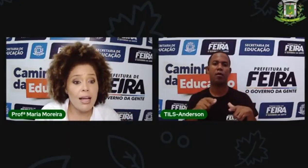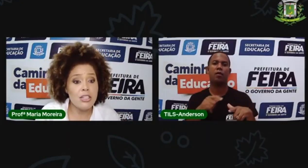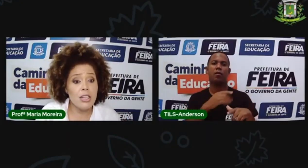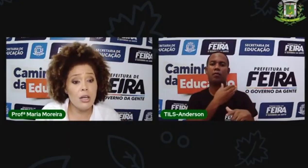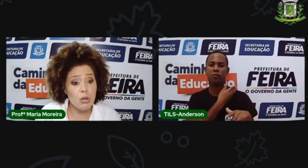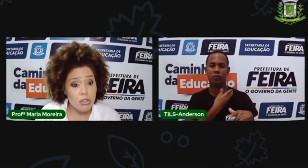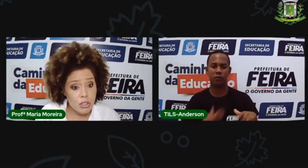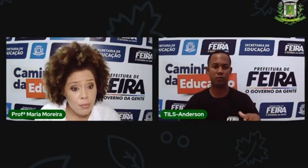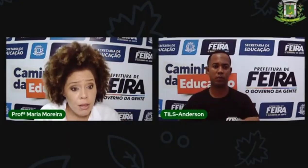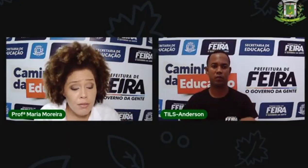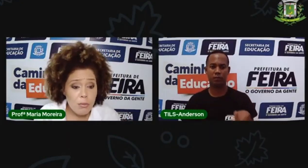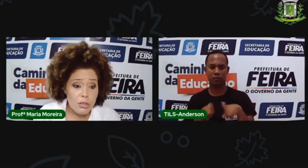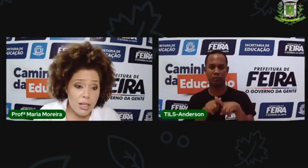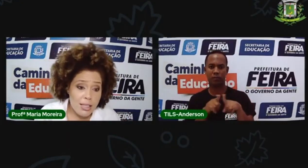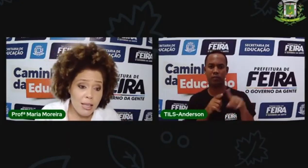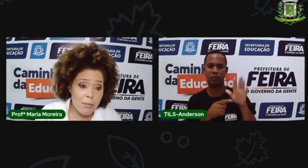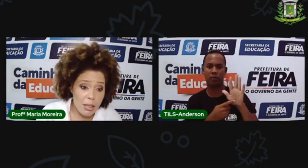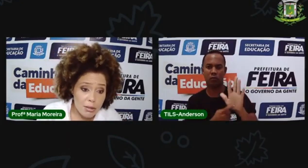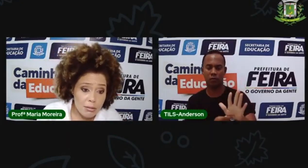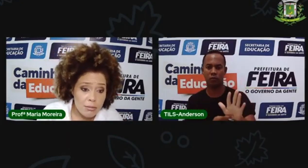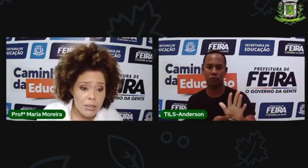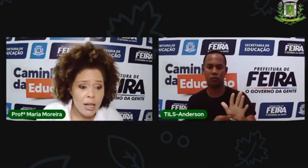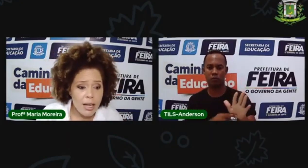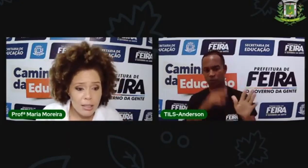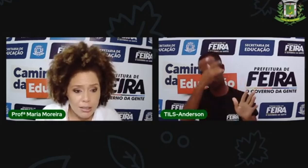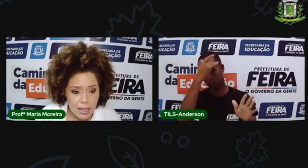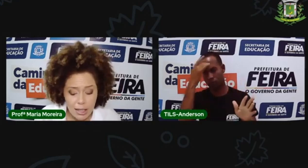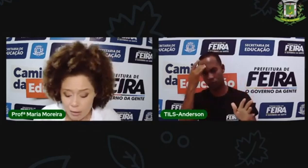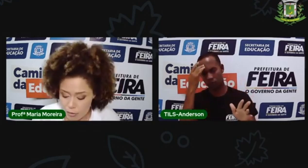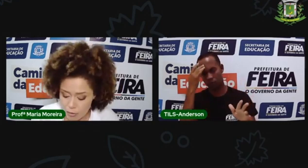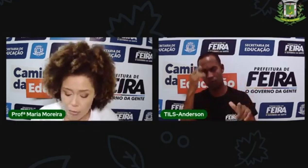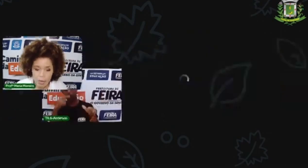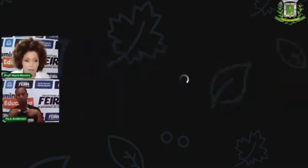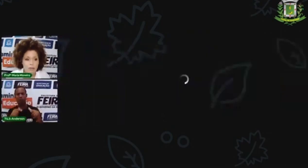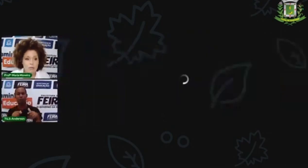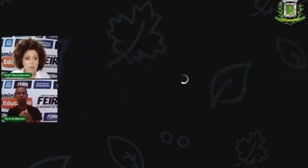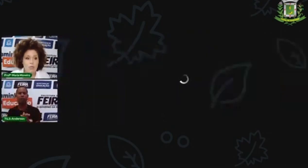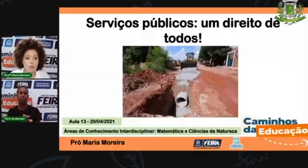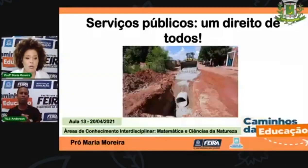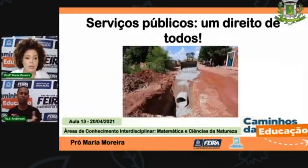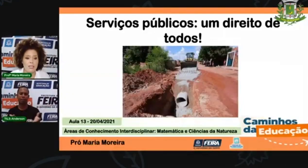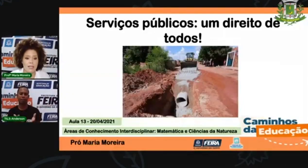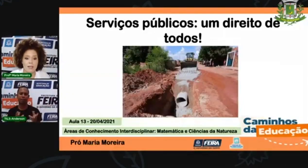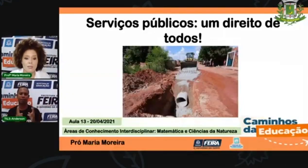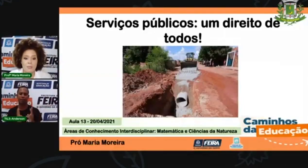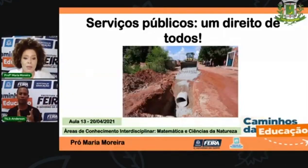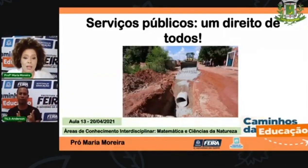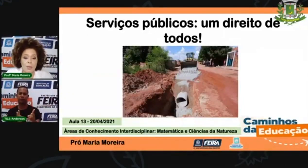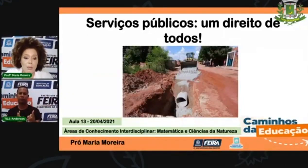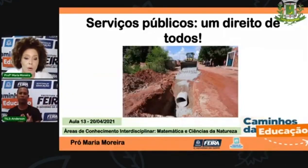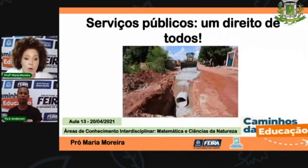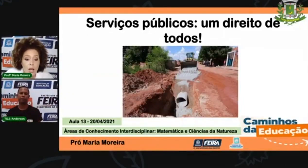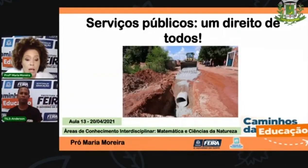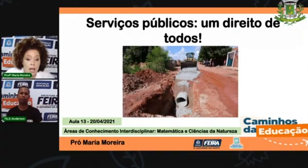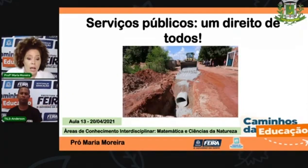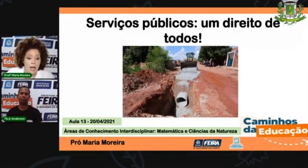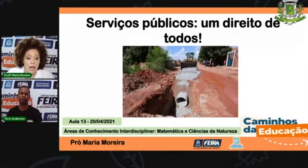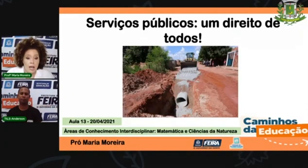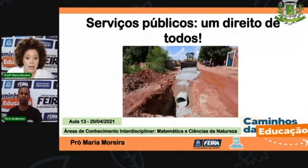nossa cidade, e hoje vamos dar seguimento à nossa aula. Vamos lá, vamos começar.